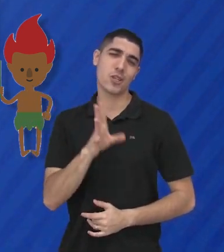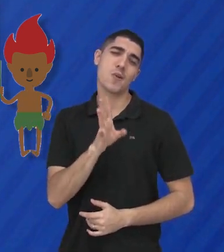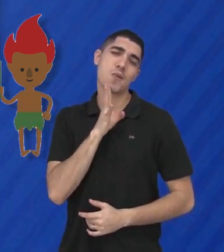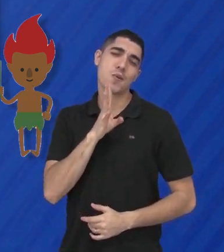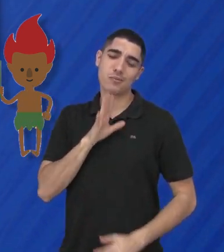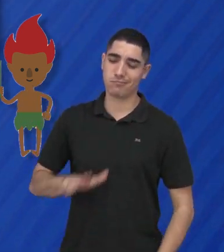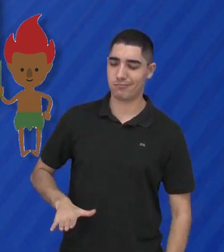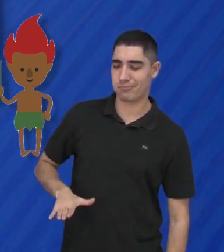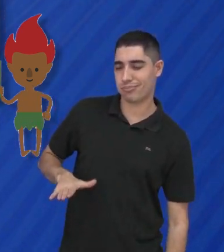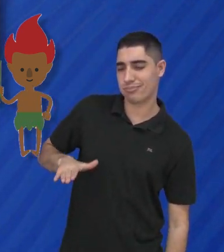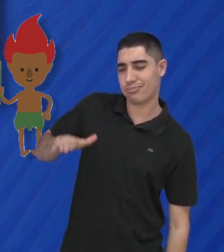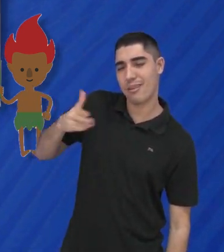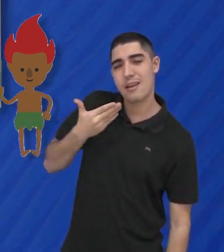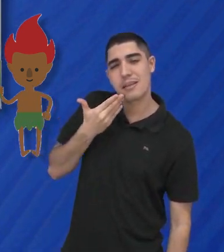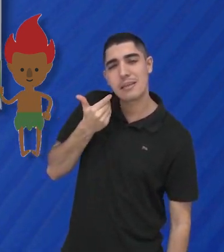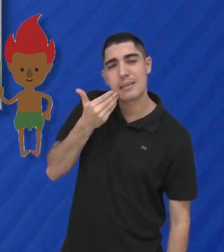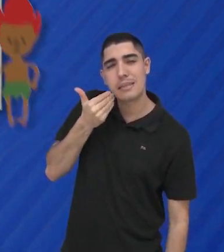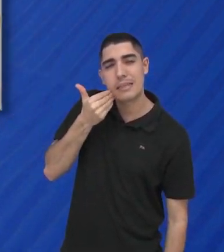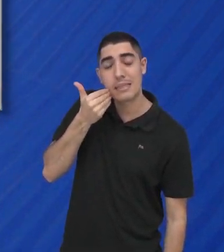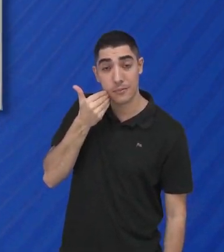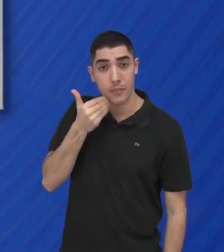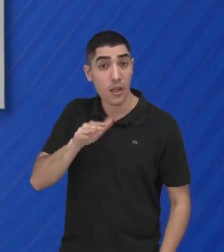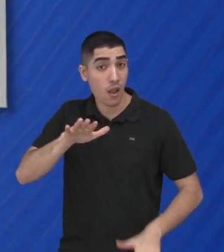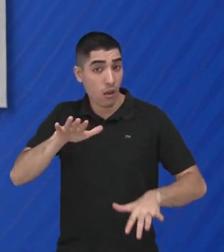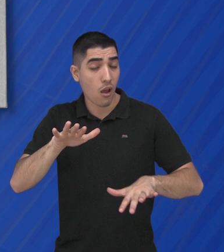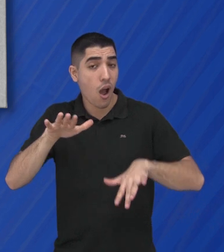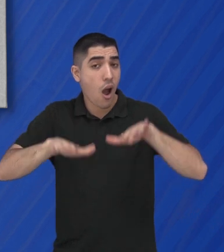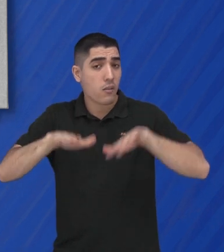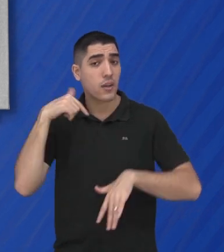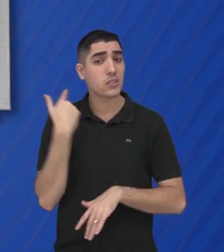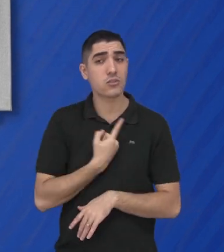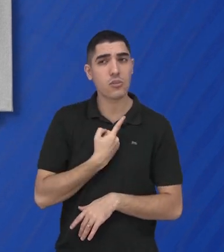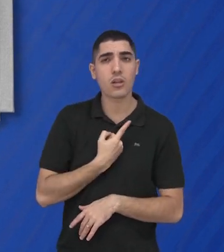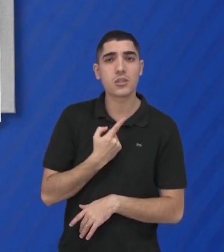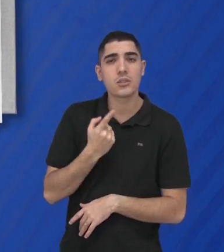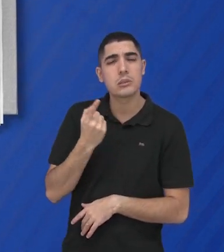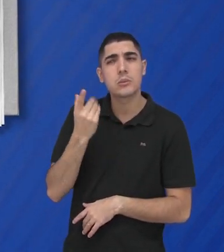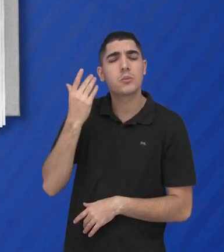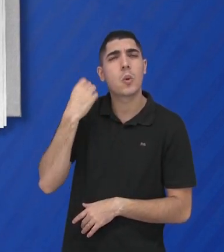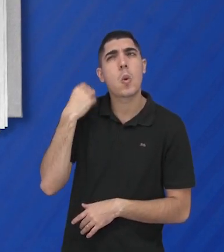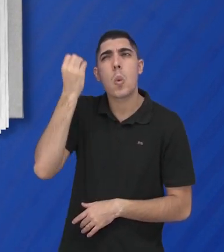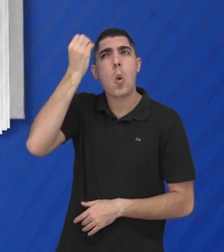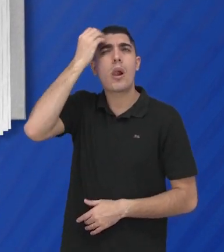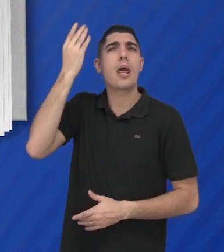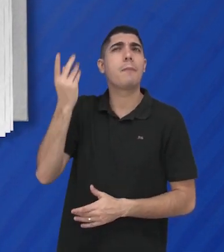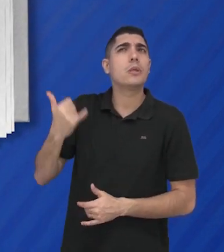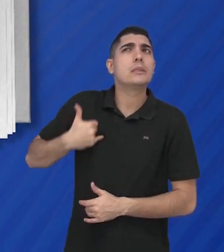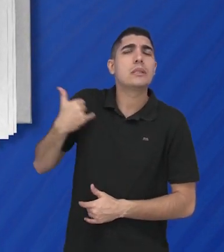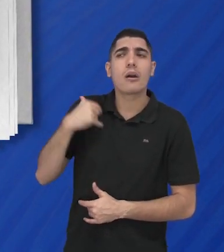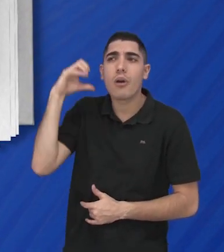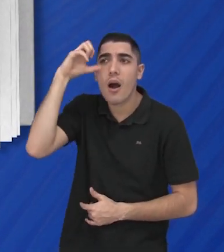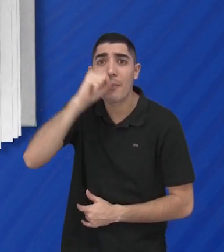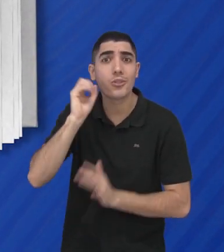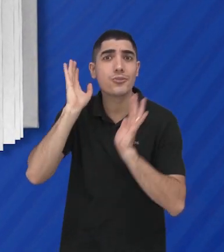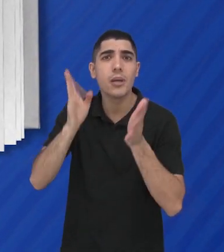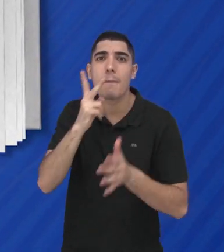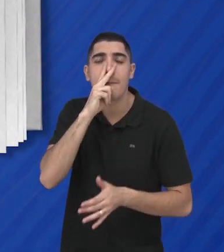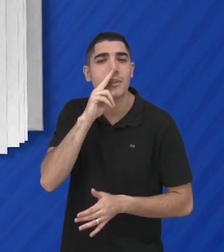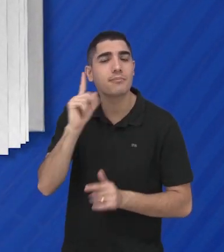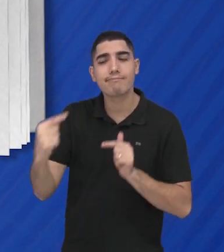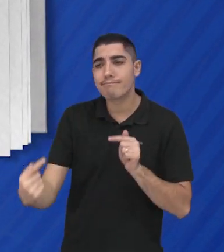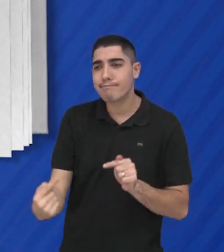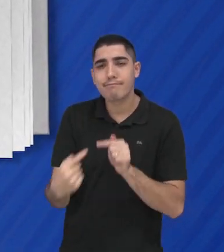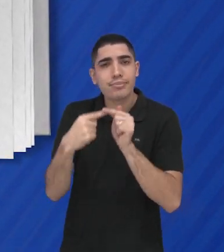desde pequenos. Muitas vezes nem sabemos dizer quando entramos em contato com essas histórias, como se